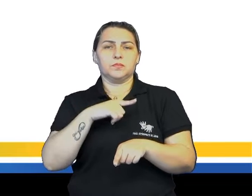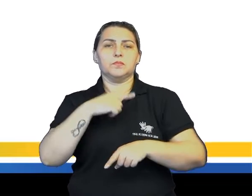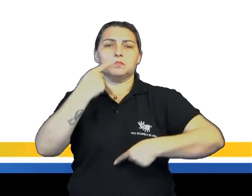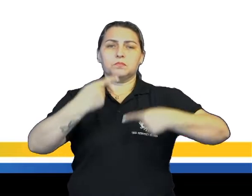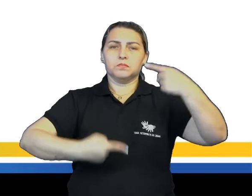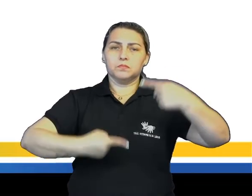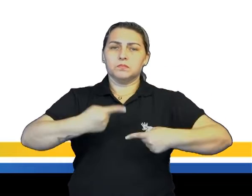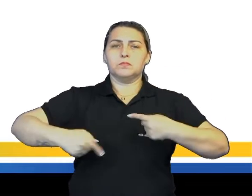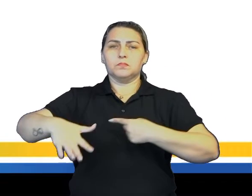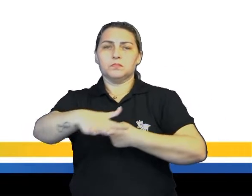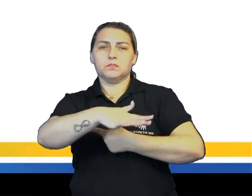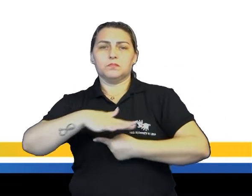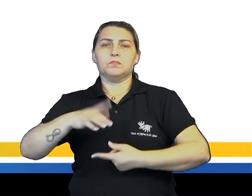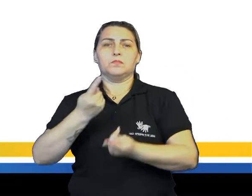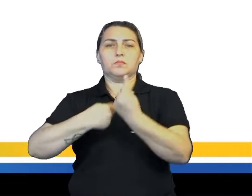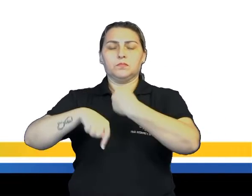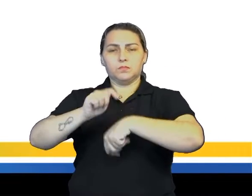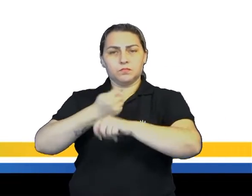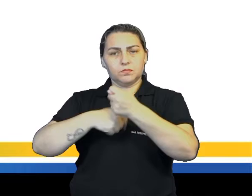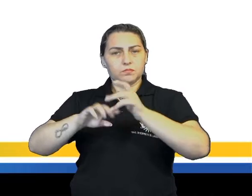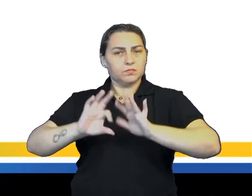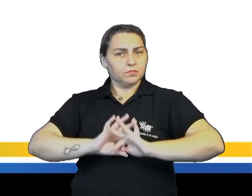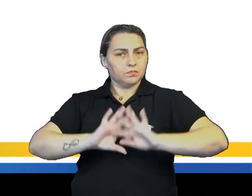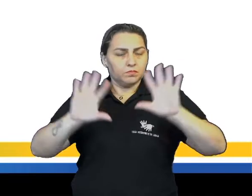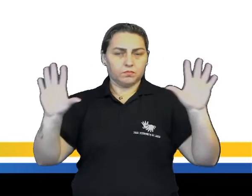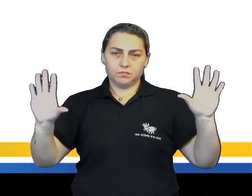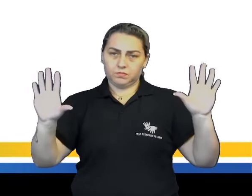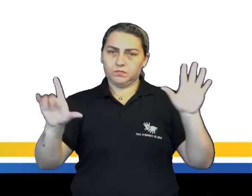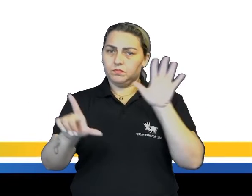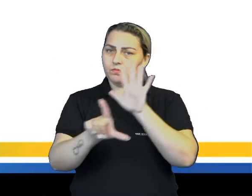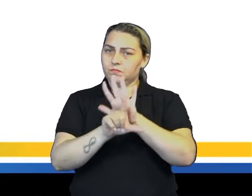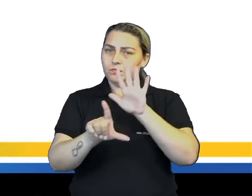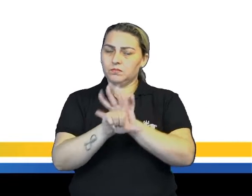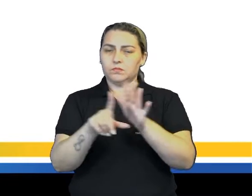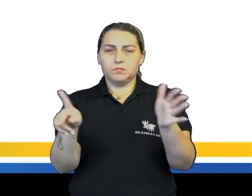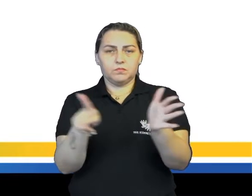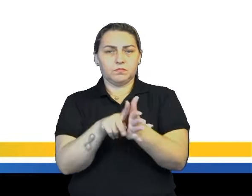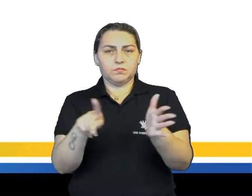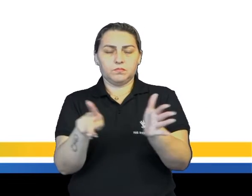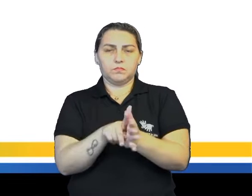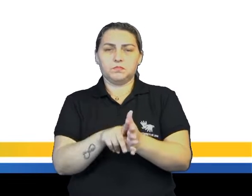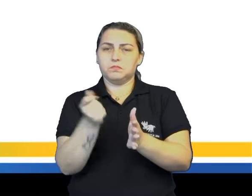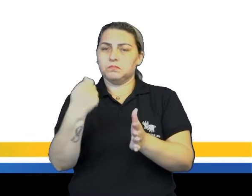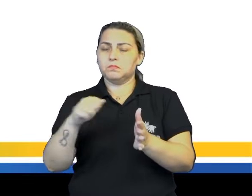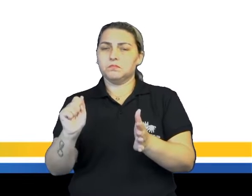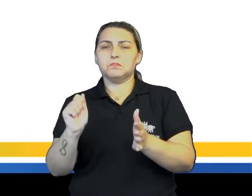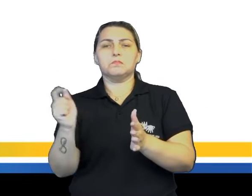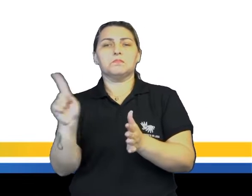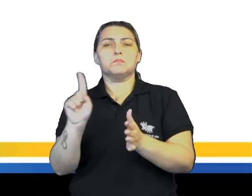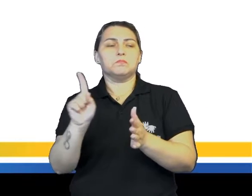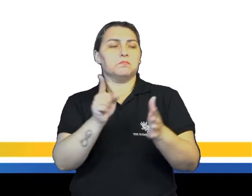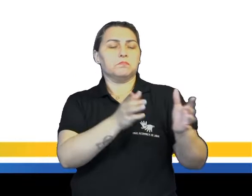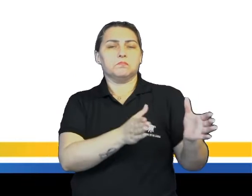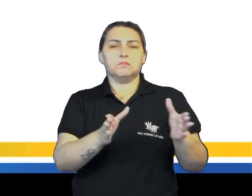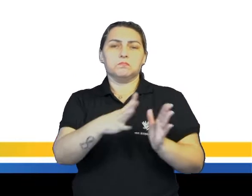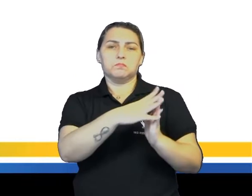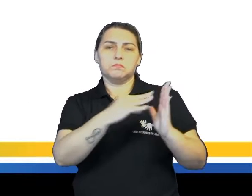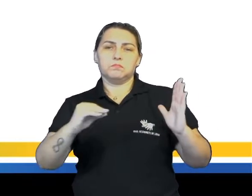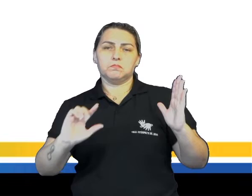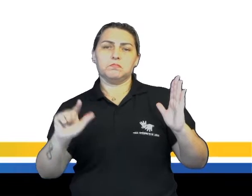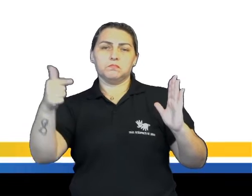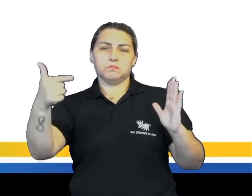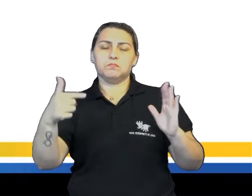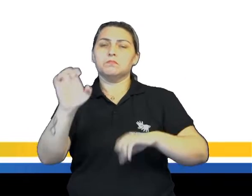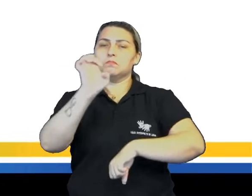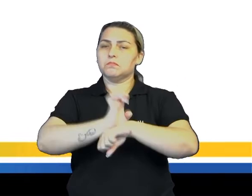autonomias. Outra coisa que elas tinham leis e organizações sociais próprias, nenhuma dependia ou colava ou plagiava a lei de